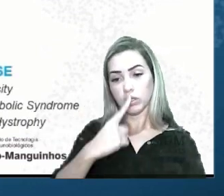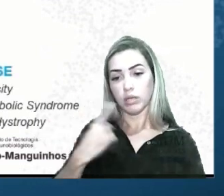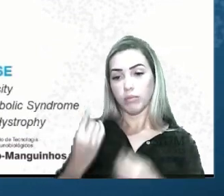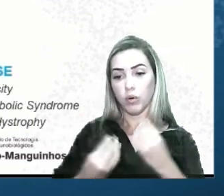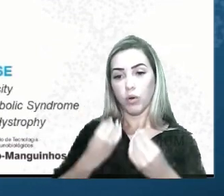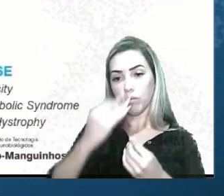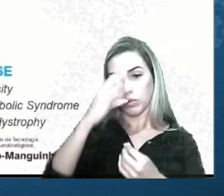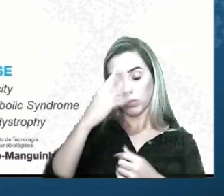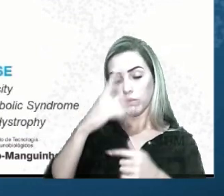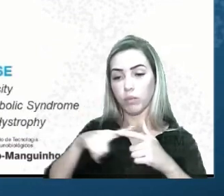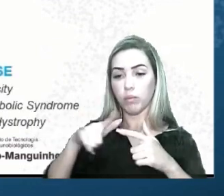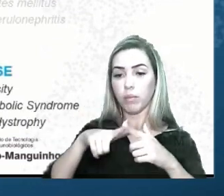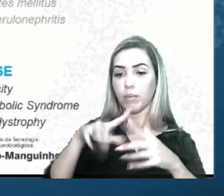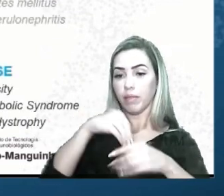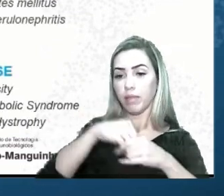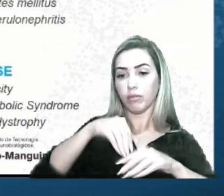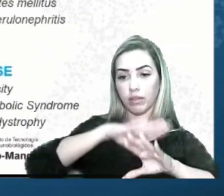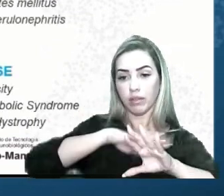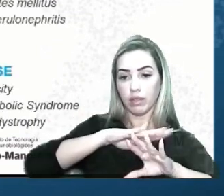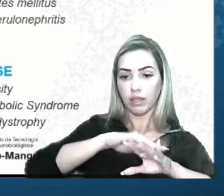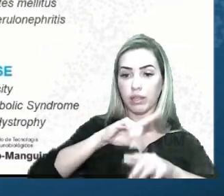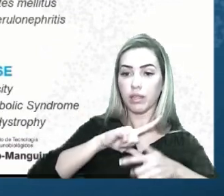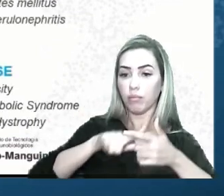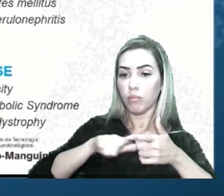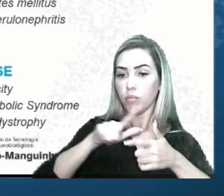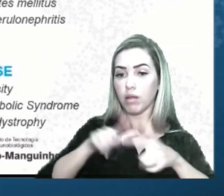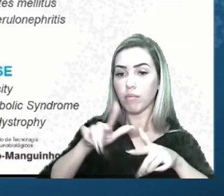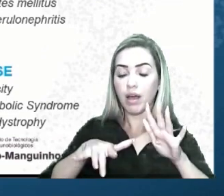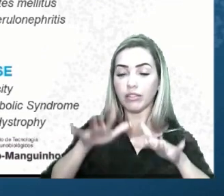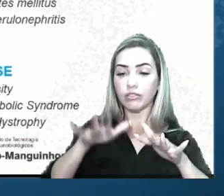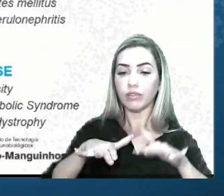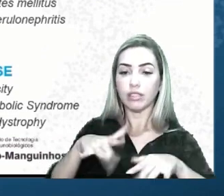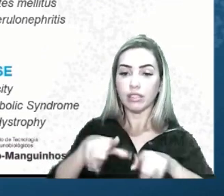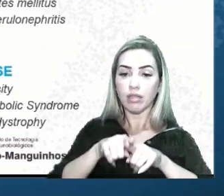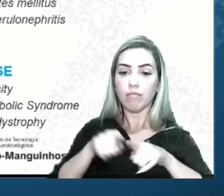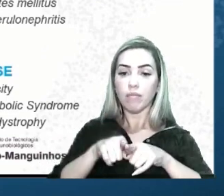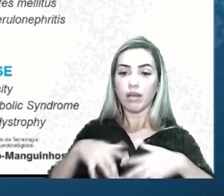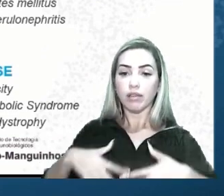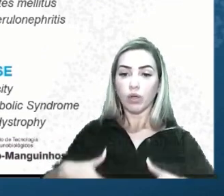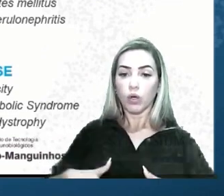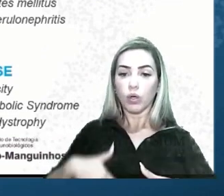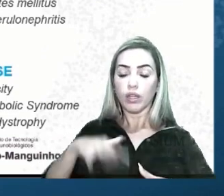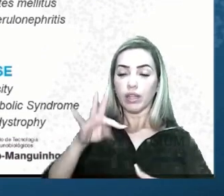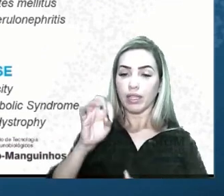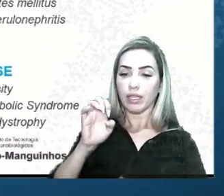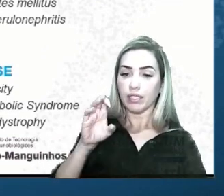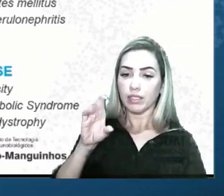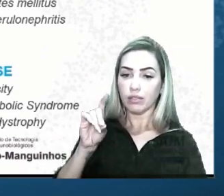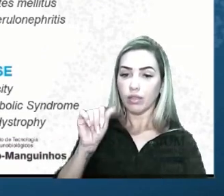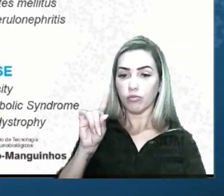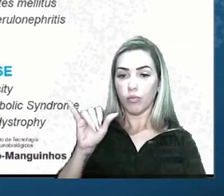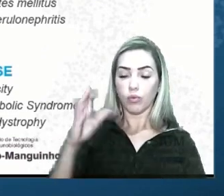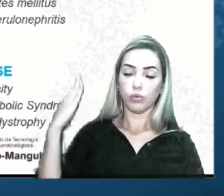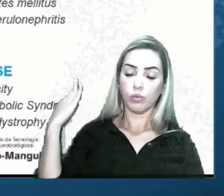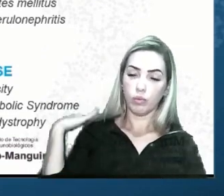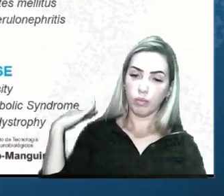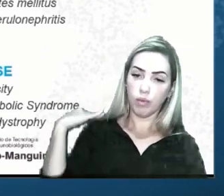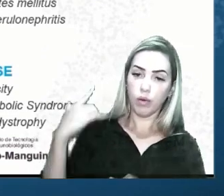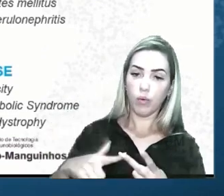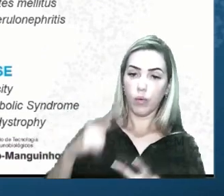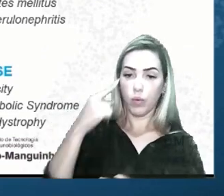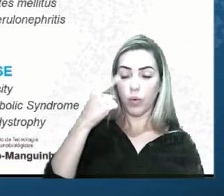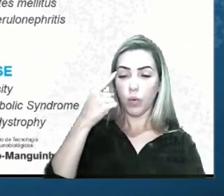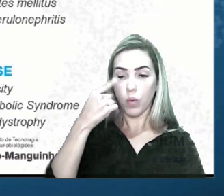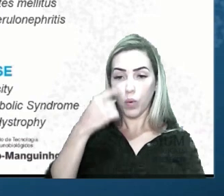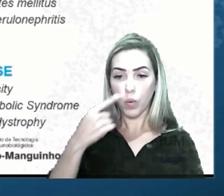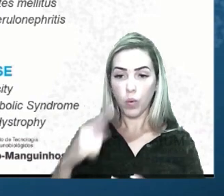envolvidos nelas, e muitos outros problemas no tecido adiposo, no pulmão, no olho,